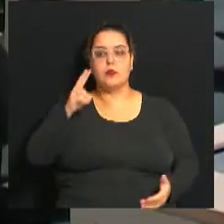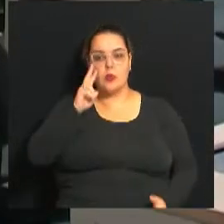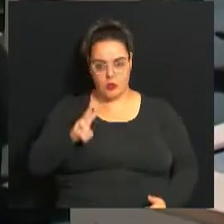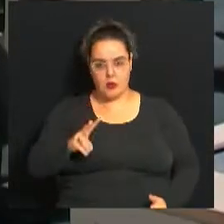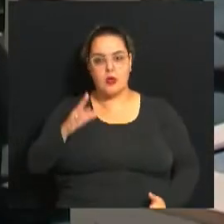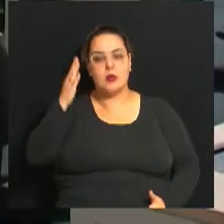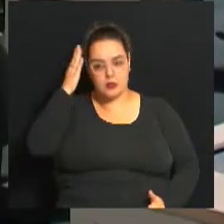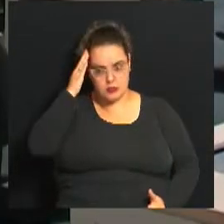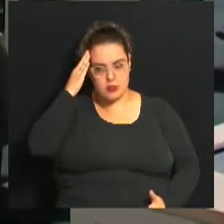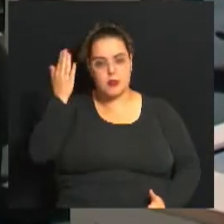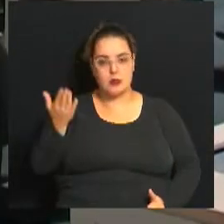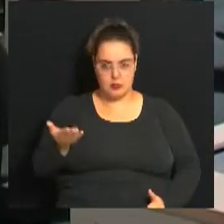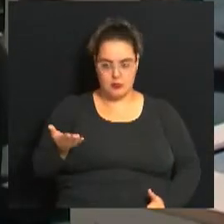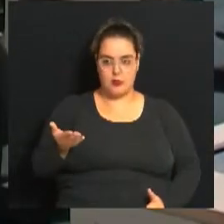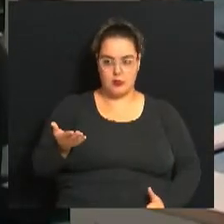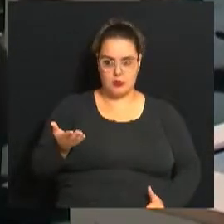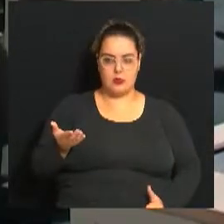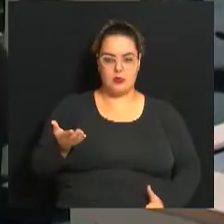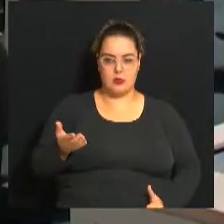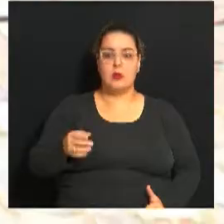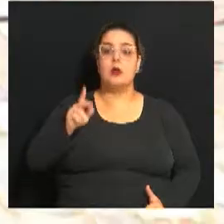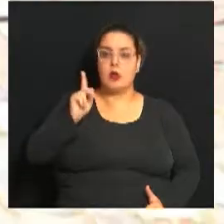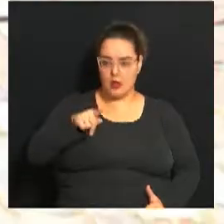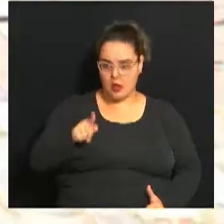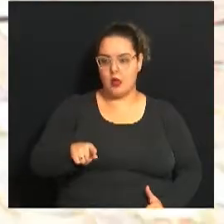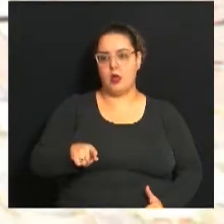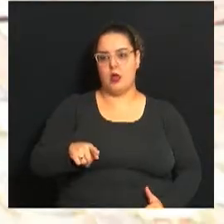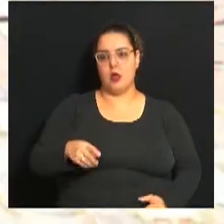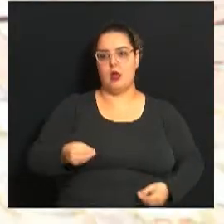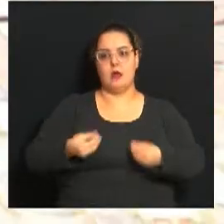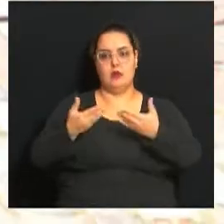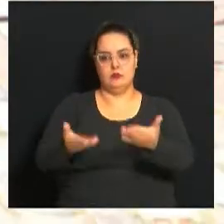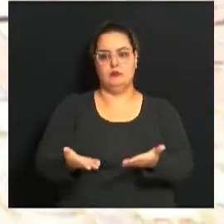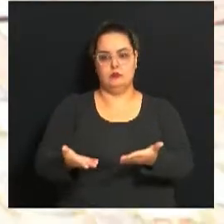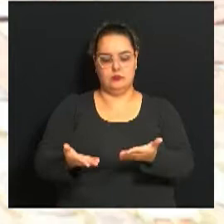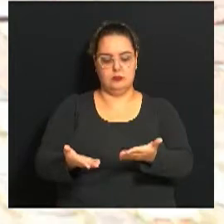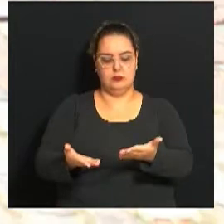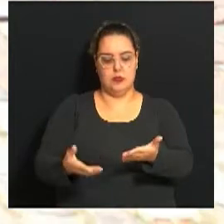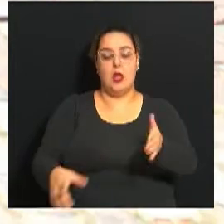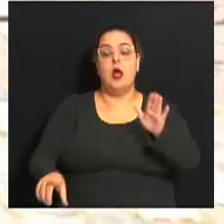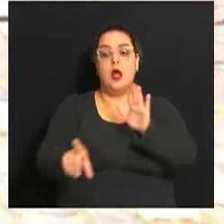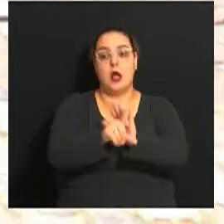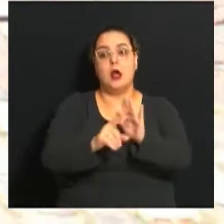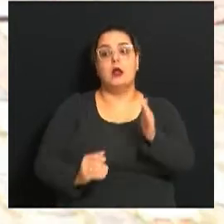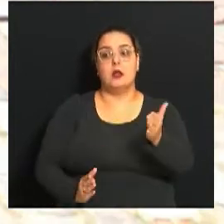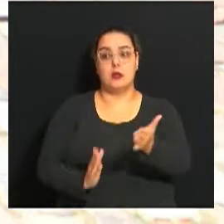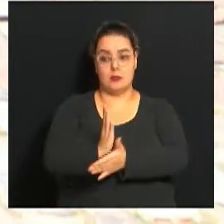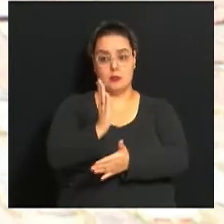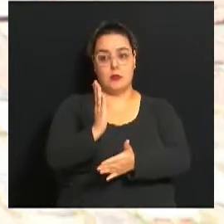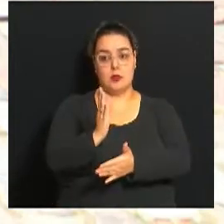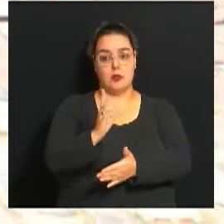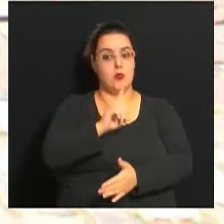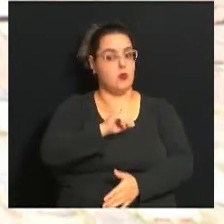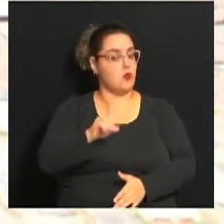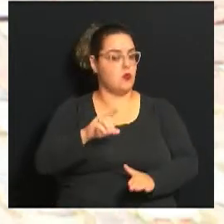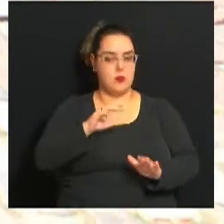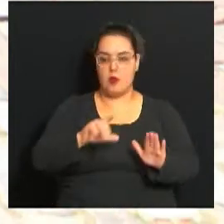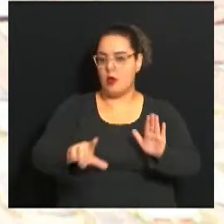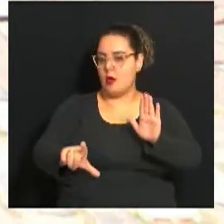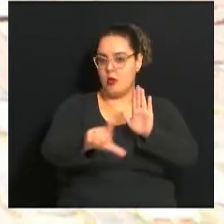essa pessoa mesmo realmente é o entregador. Assim que a lei for aprovada, o descumprimento dela pode acarretar